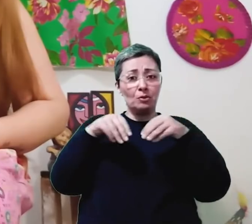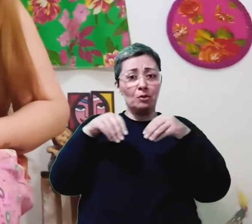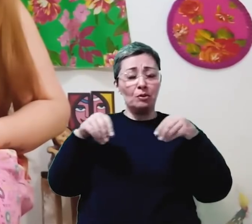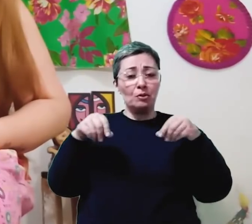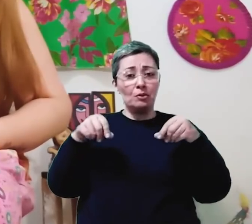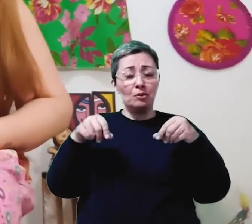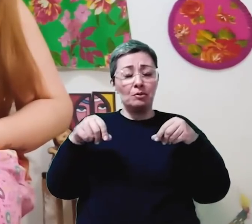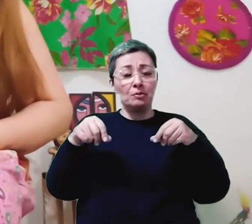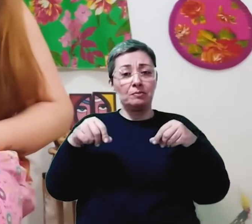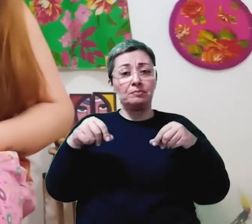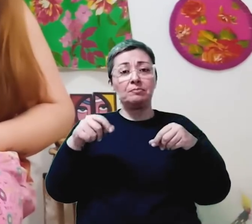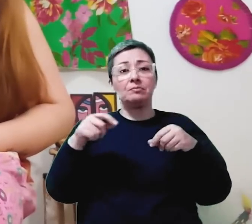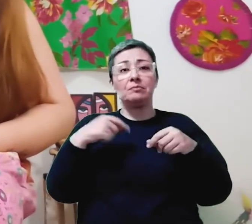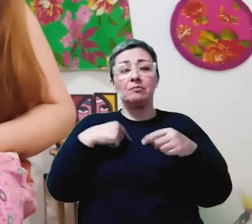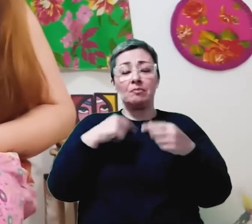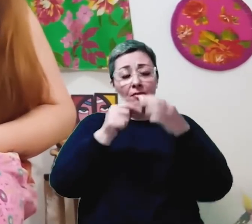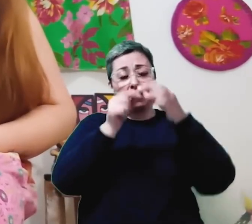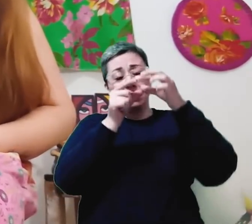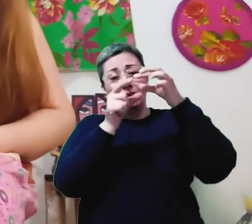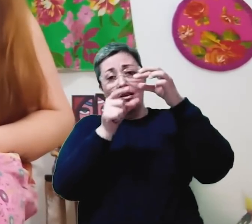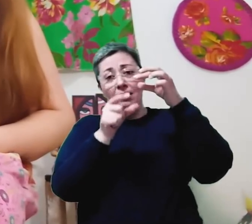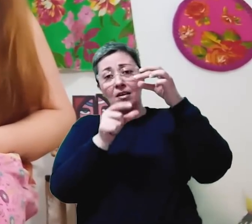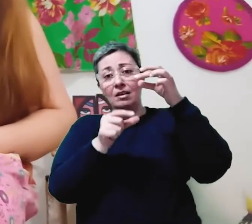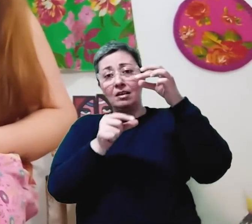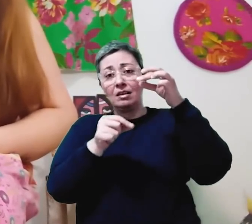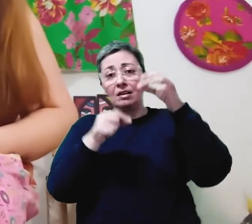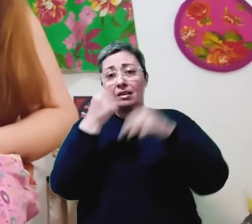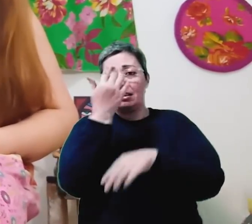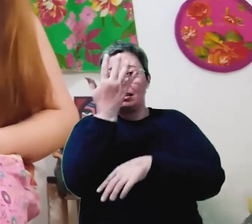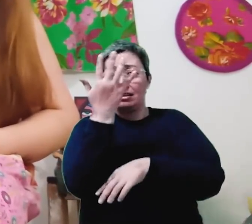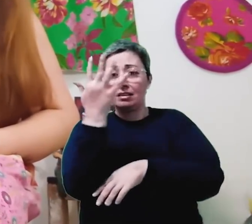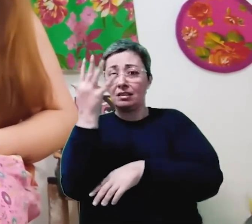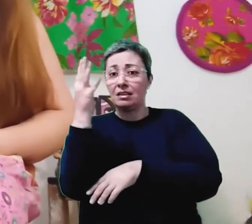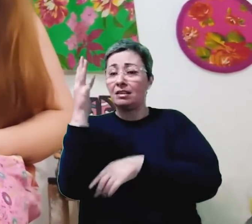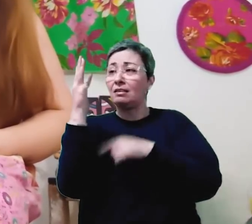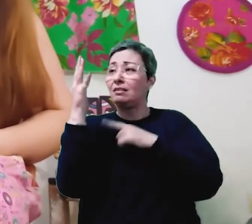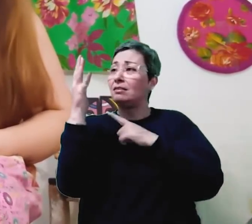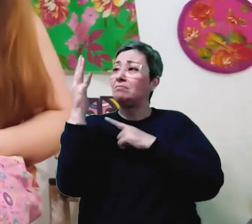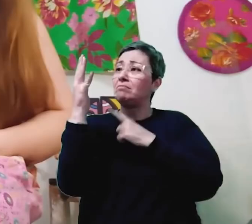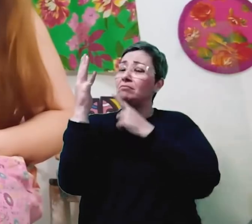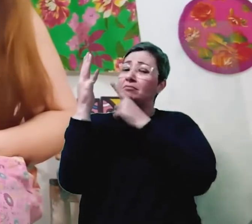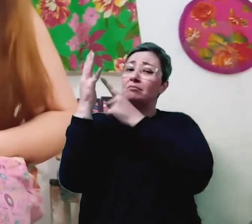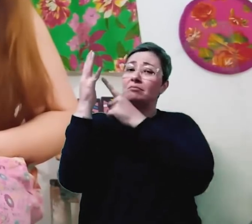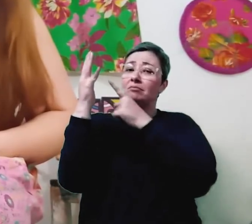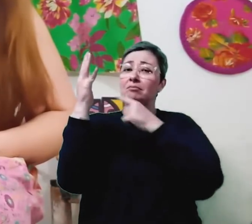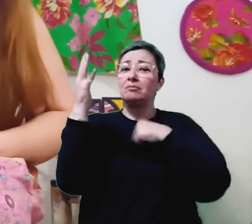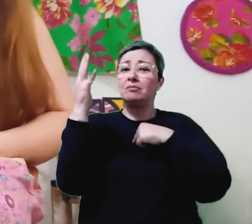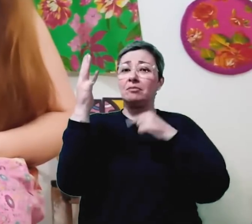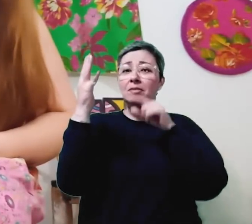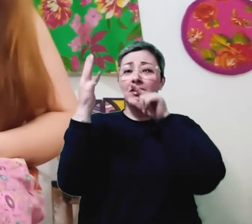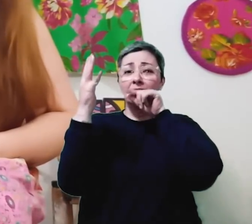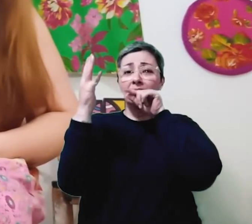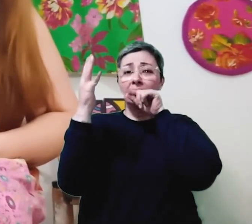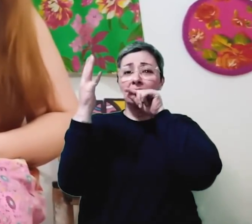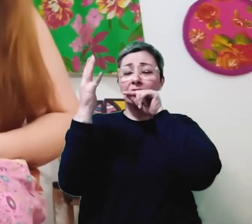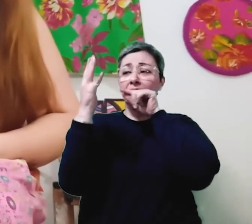enterrou. Pelos figos da figueira que o